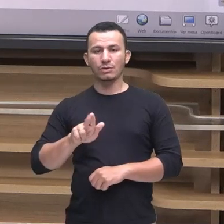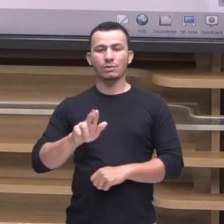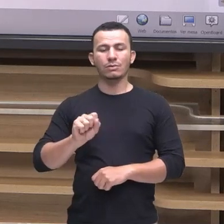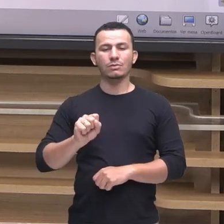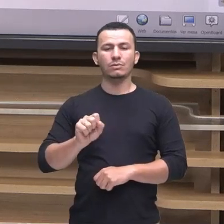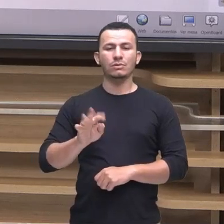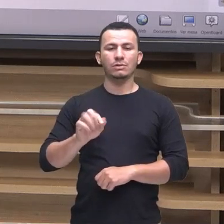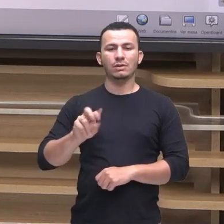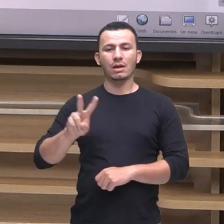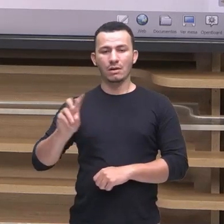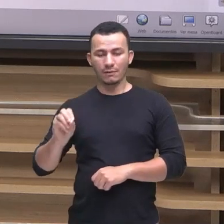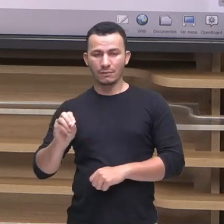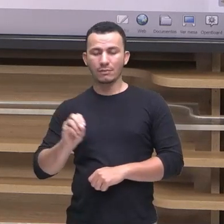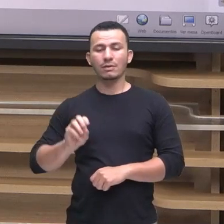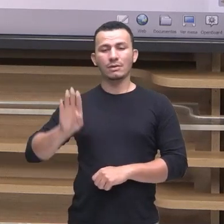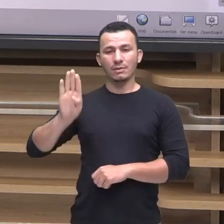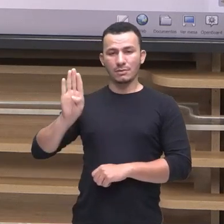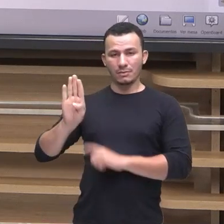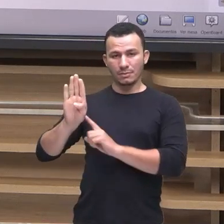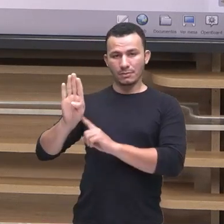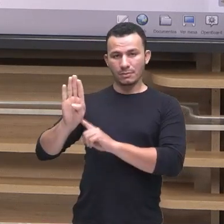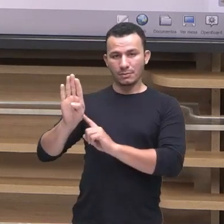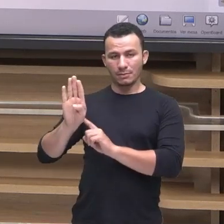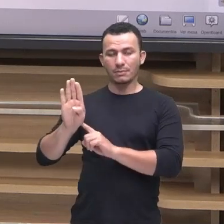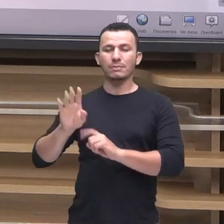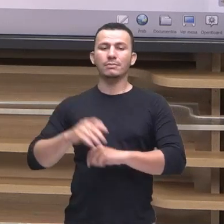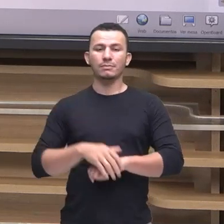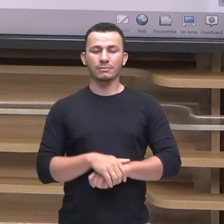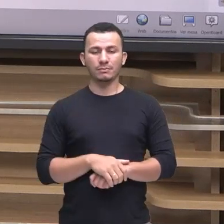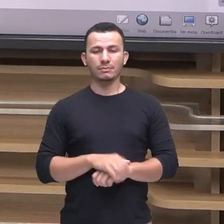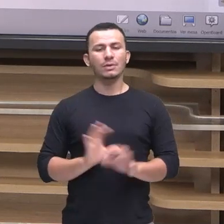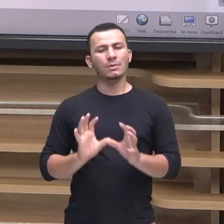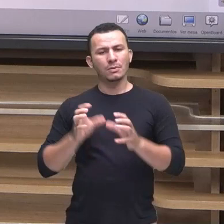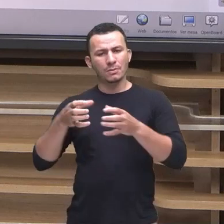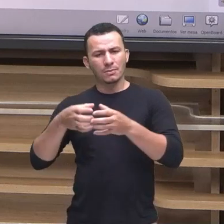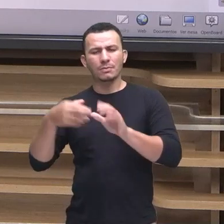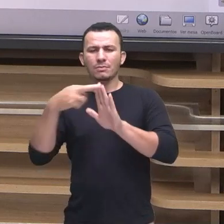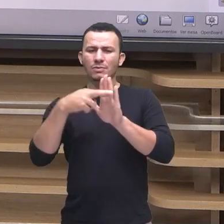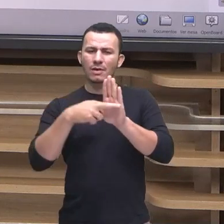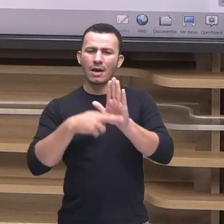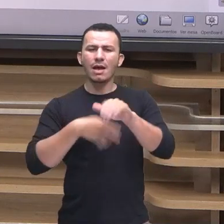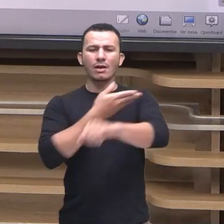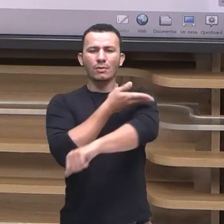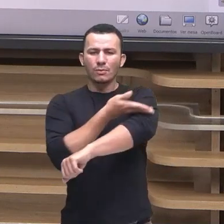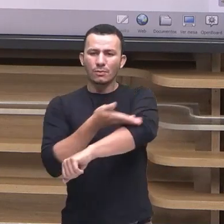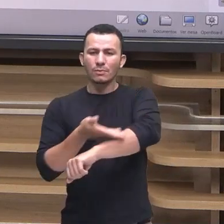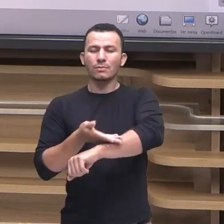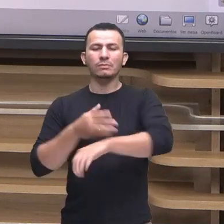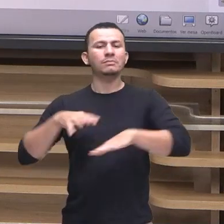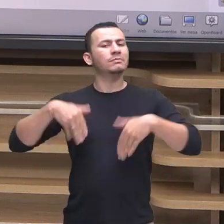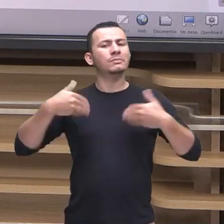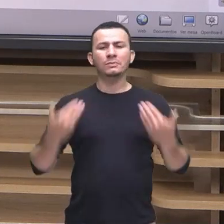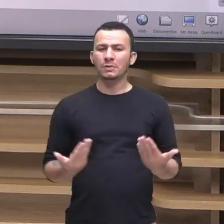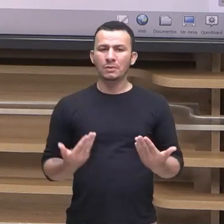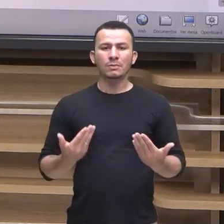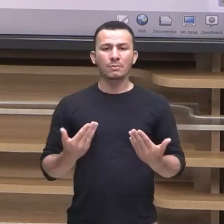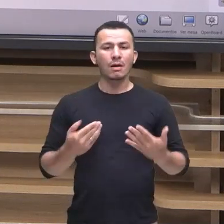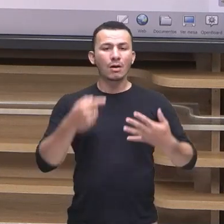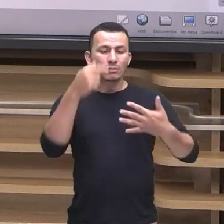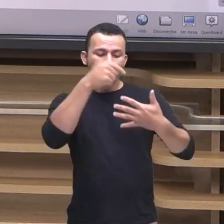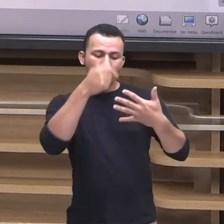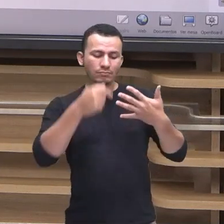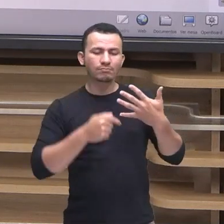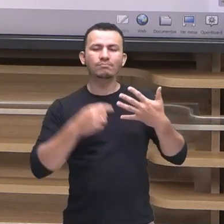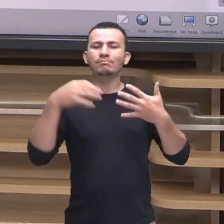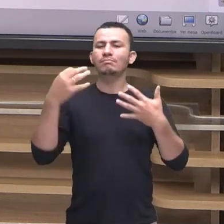né? Moral, o conjunto de princípios e costumes, né, Luiz? Então, qual será dessas alternativas que